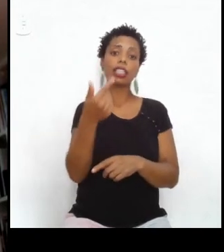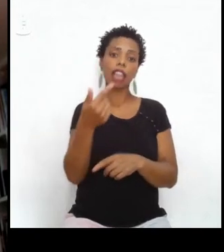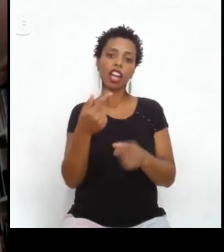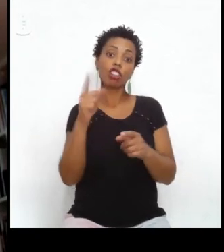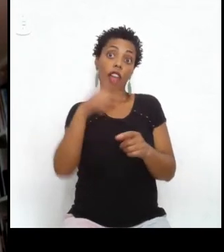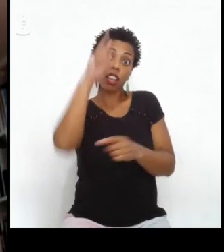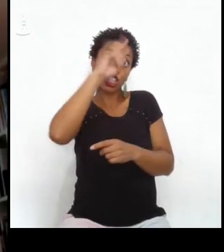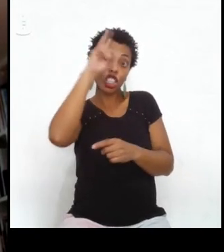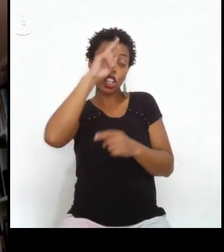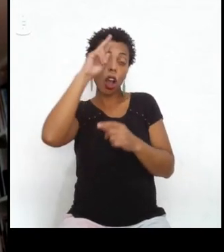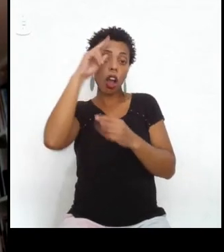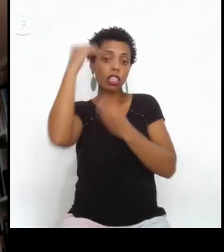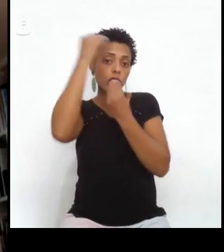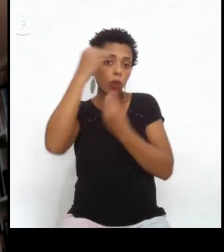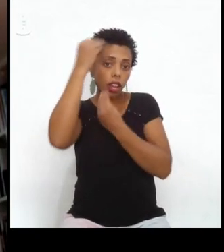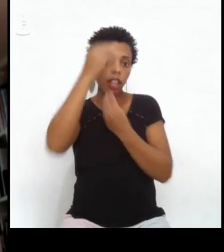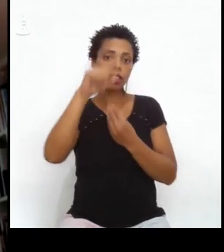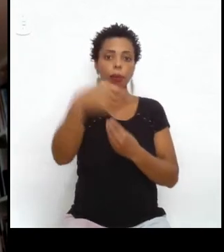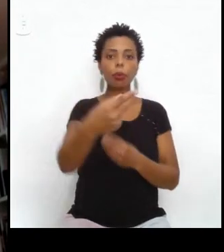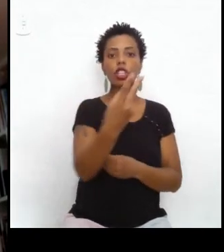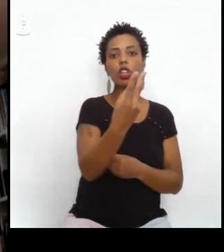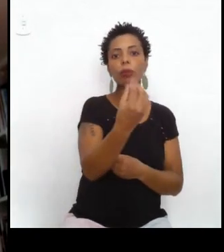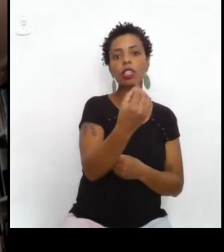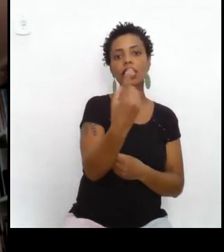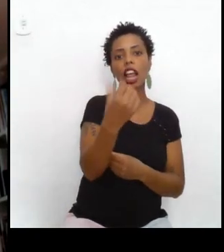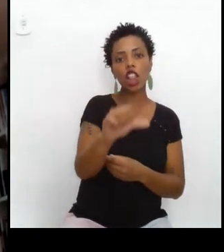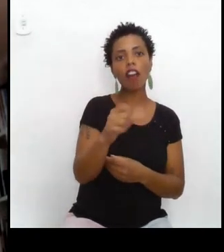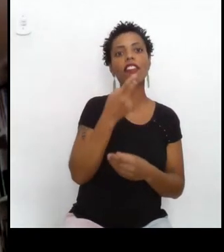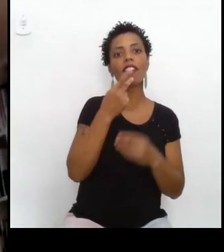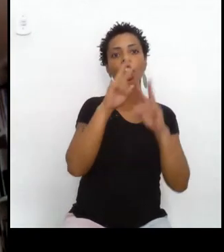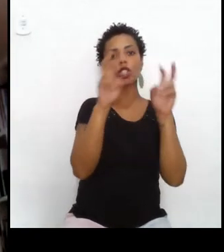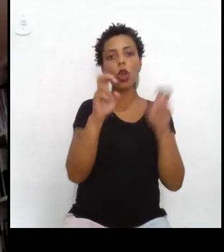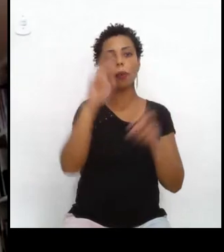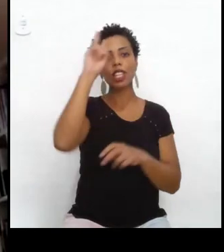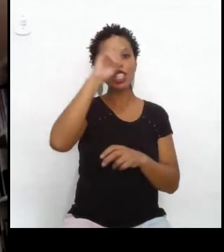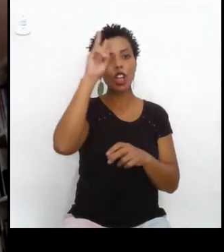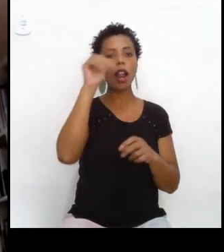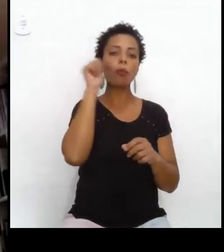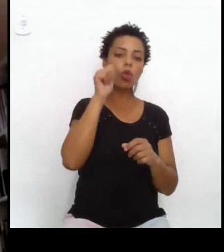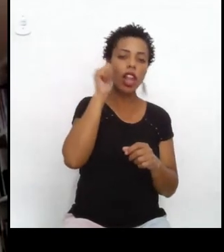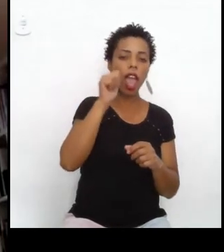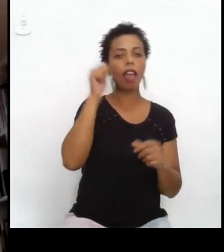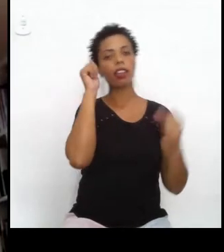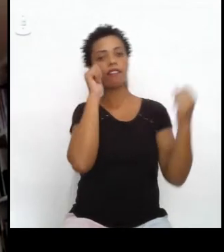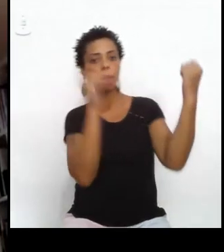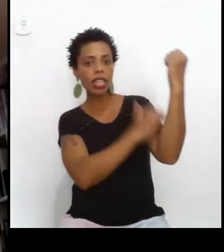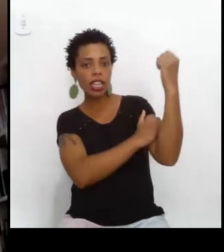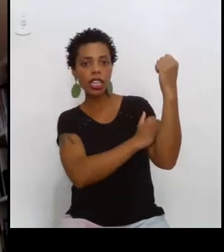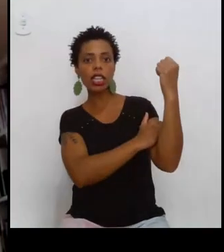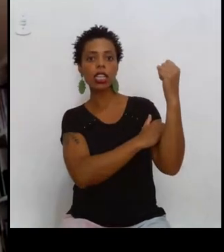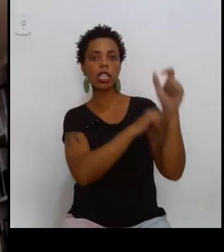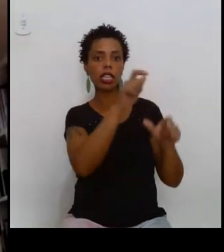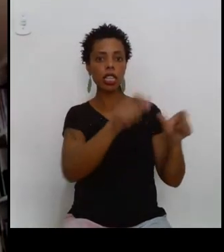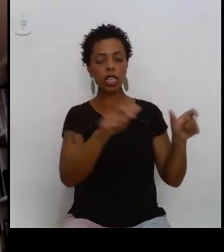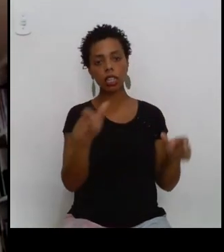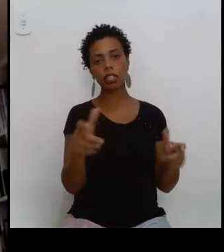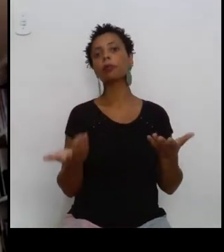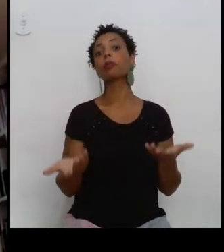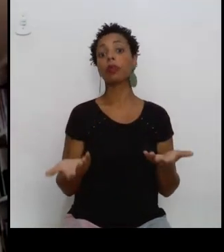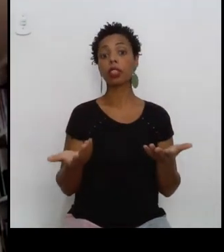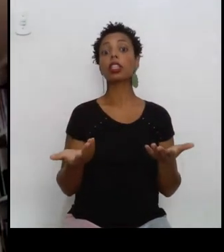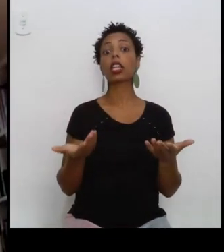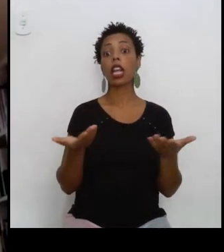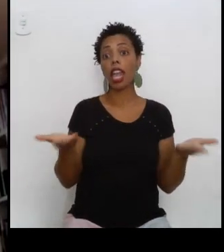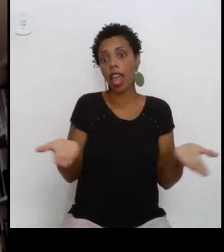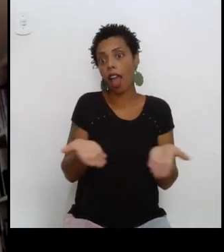Victor Hugo de histórias das mulheres histórias feministas para então chegar agora aqui aqui